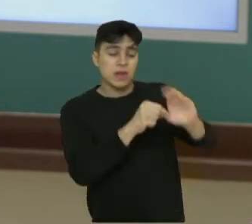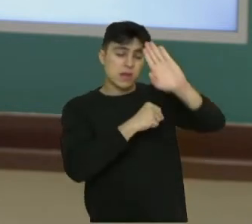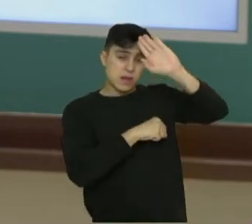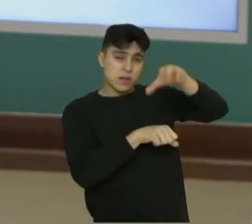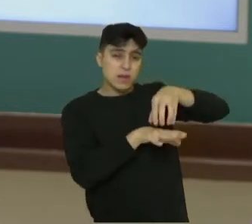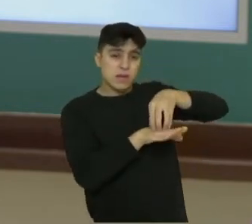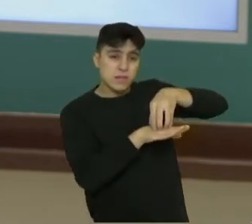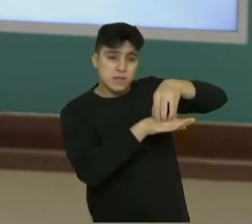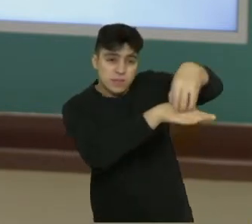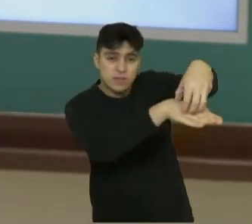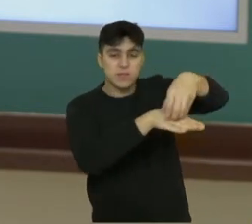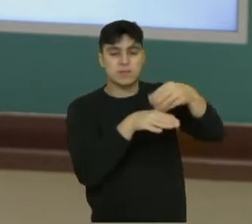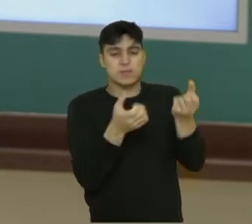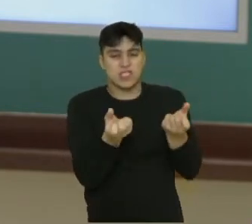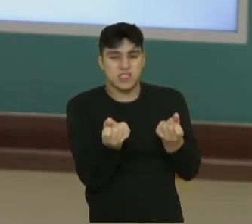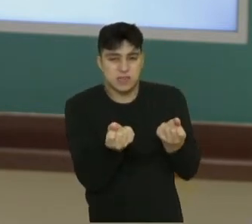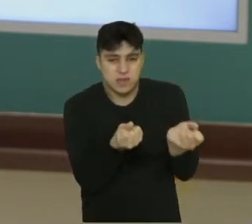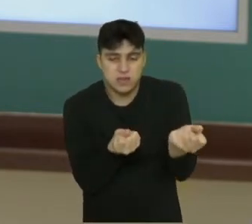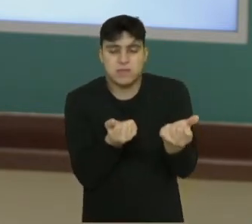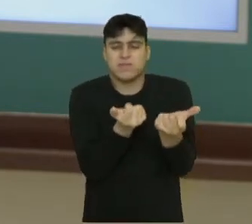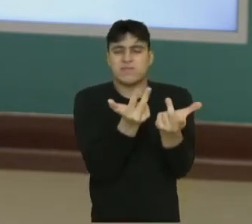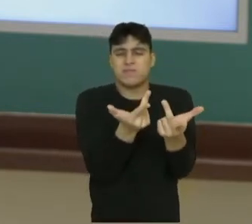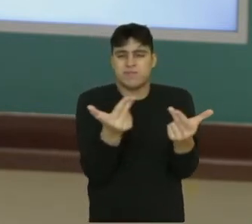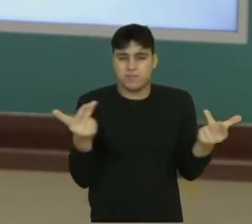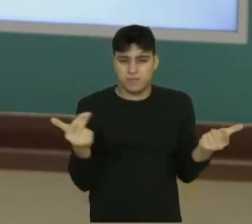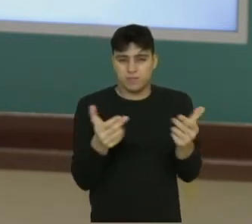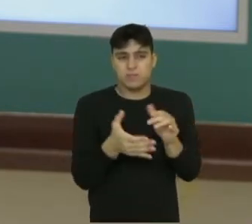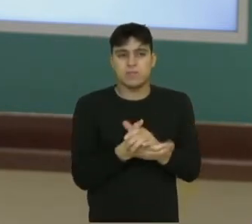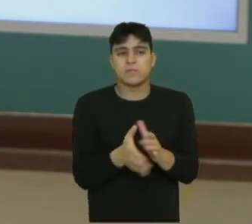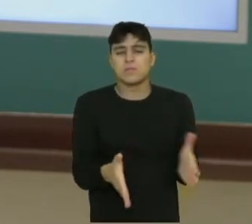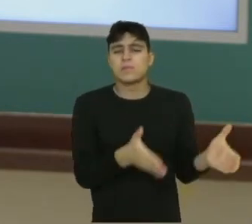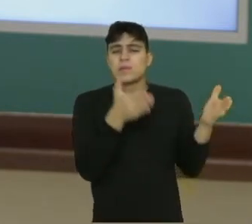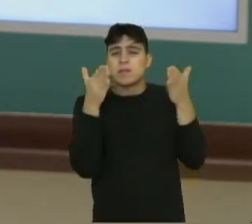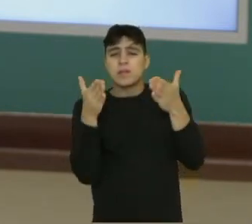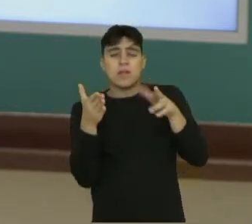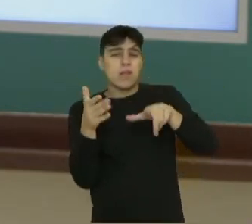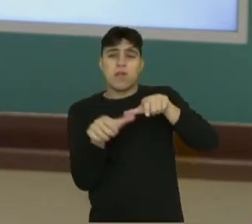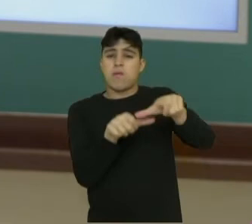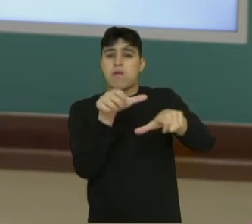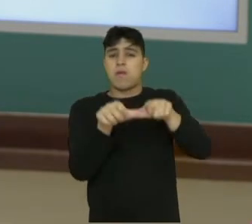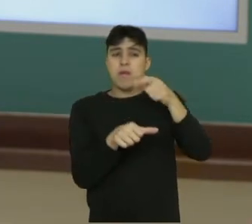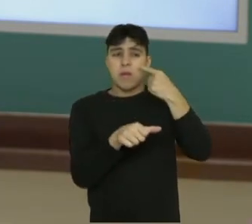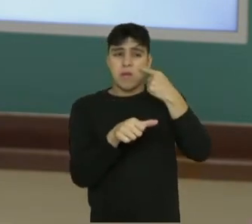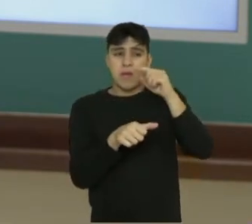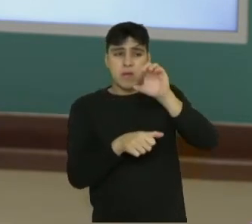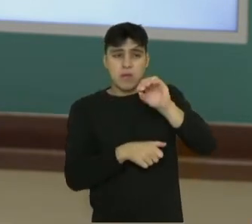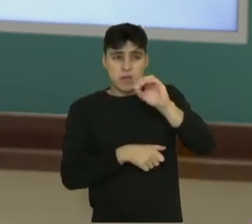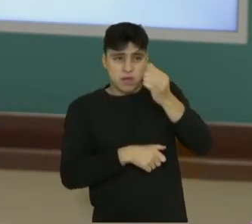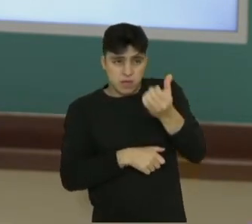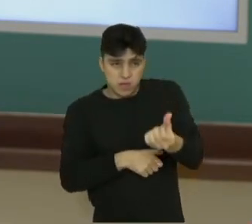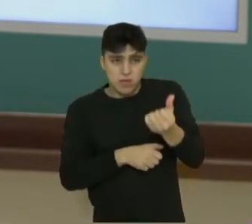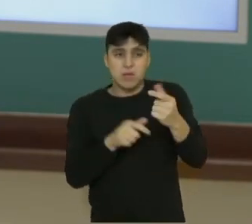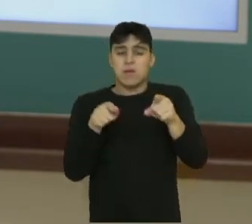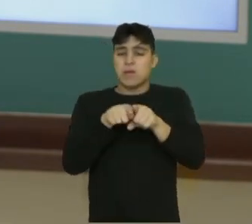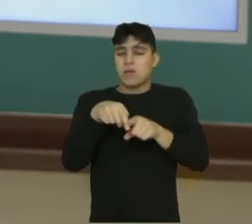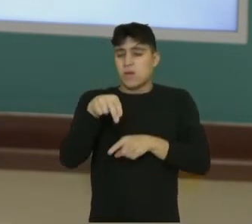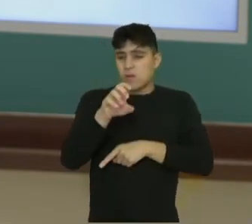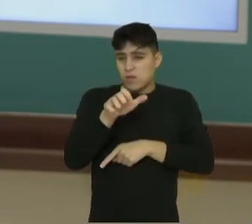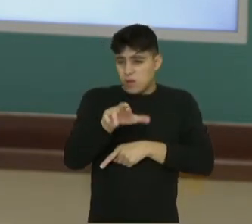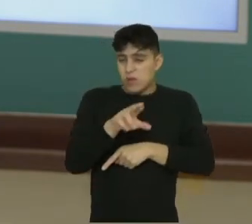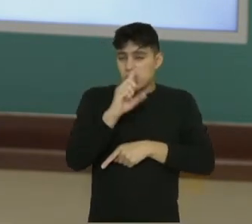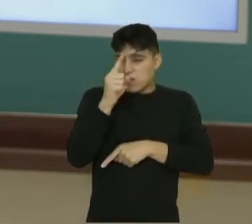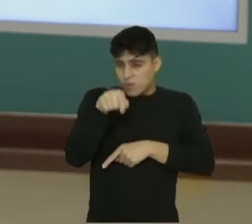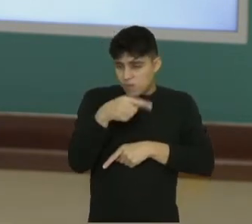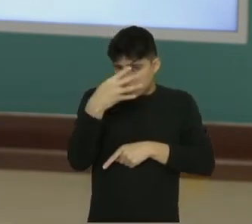transporte, certo? E aí você tem, por exemplo, outras não renováveis, que seria de 0,6, aí você teria nuclear